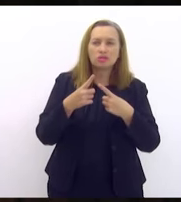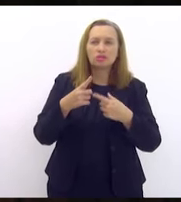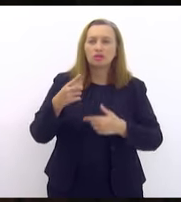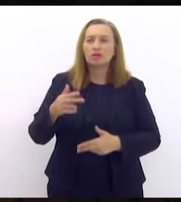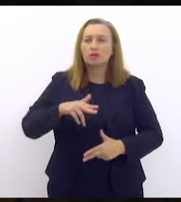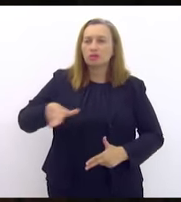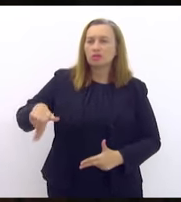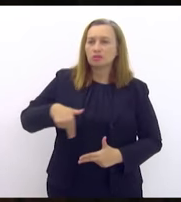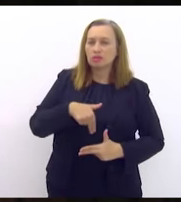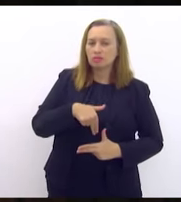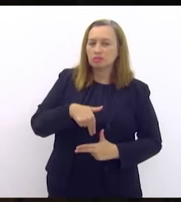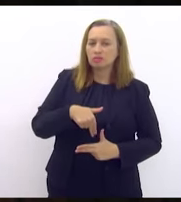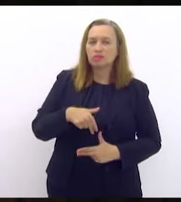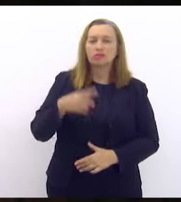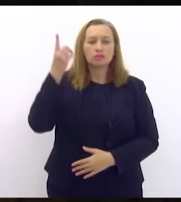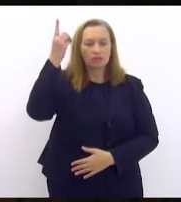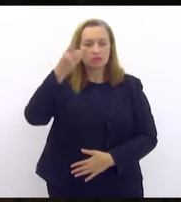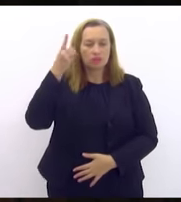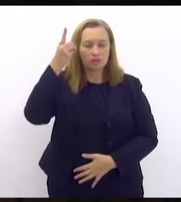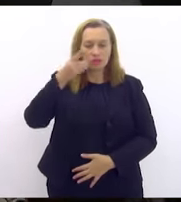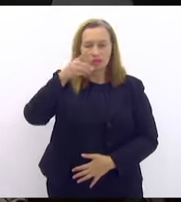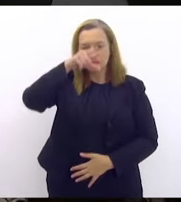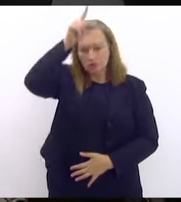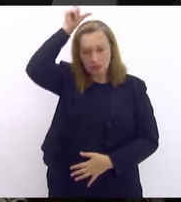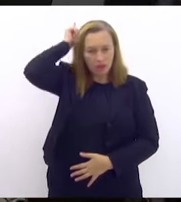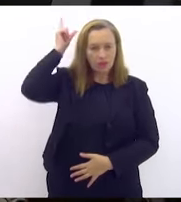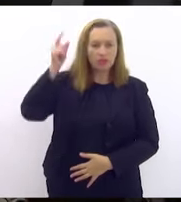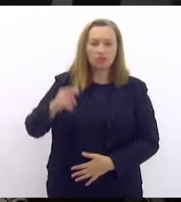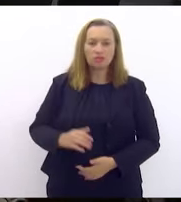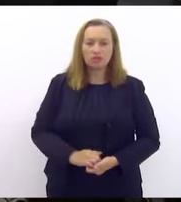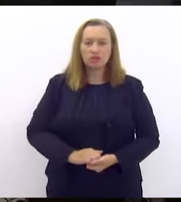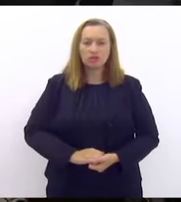orador, deputado Luiz Paulo.